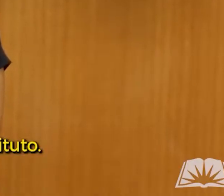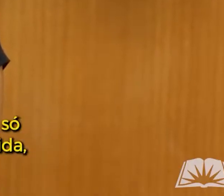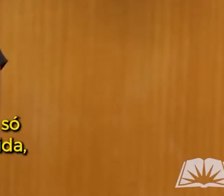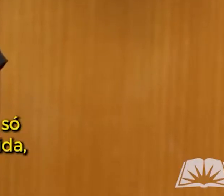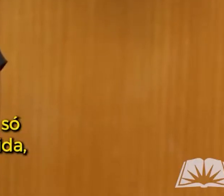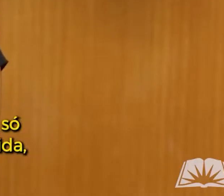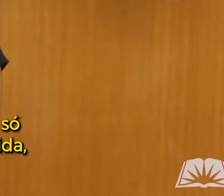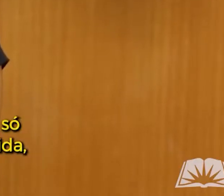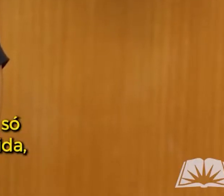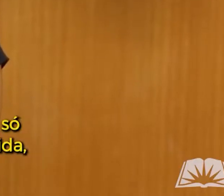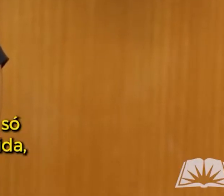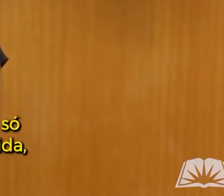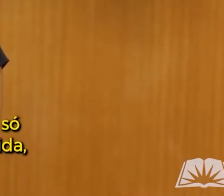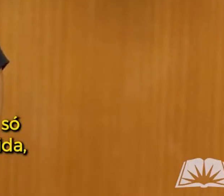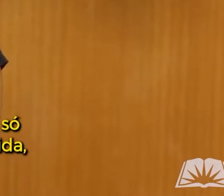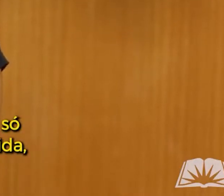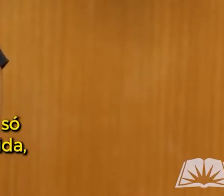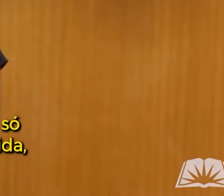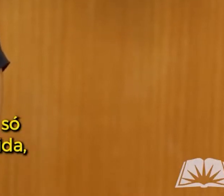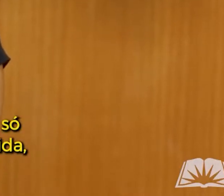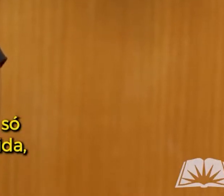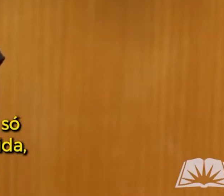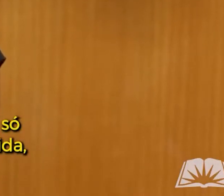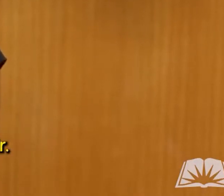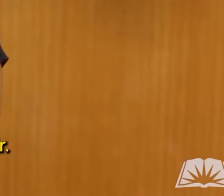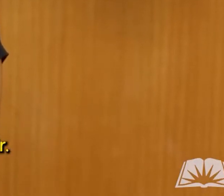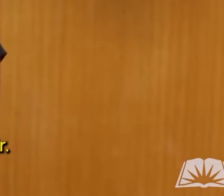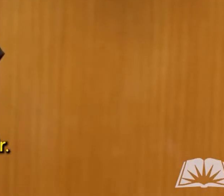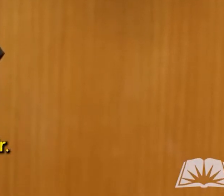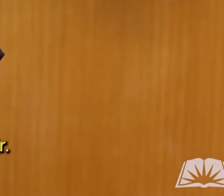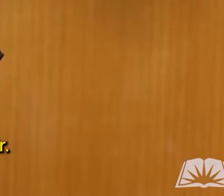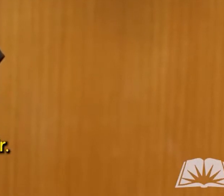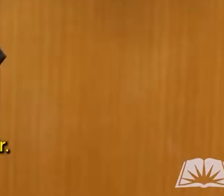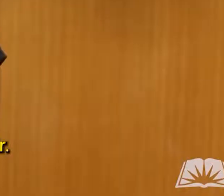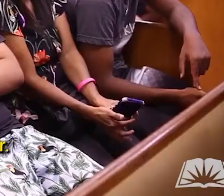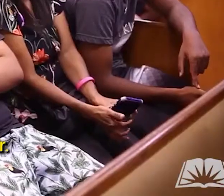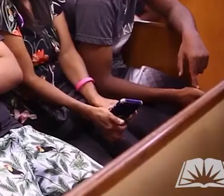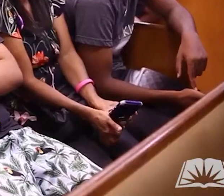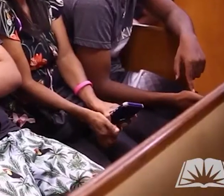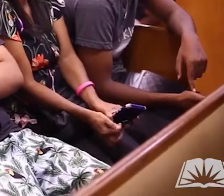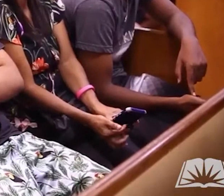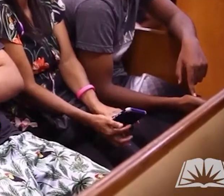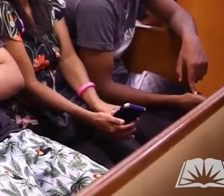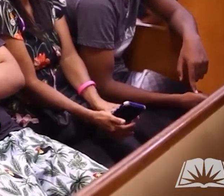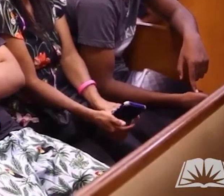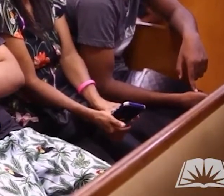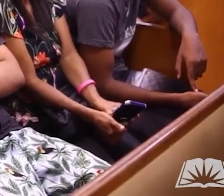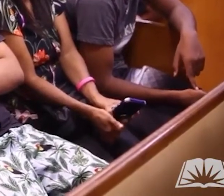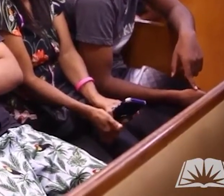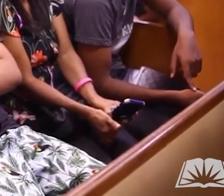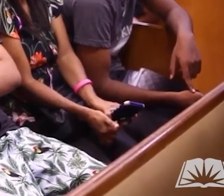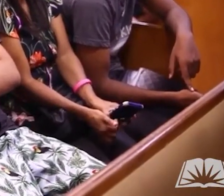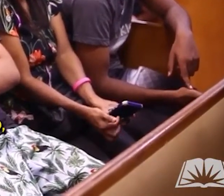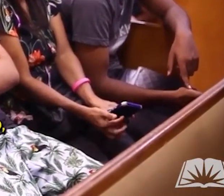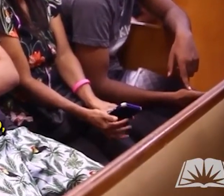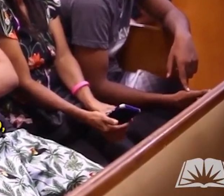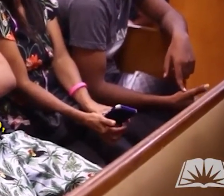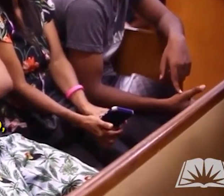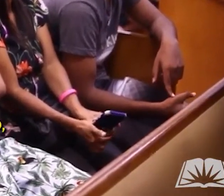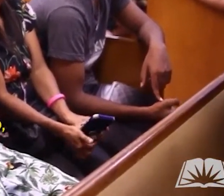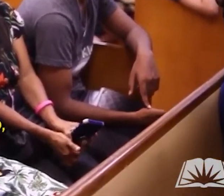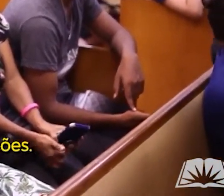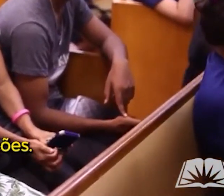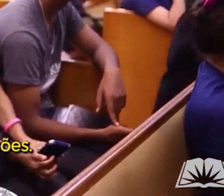instituto, porque a mudança só acontece na nossa vida se a gente permitir. Então, se a gente realmente vir de